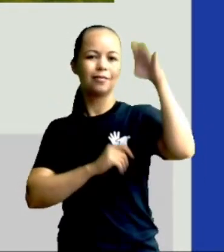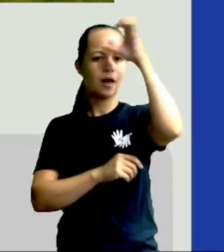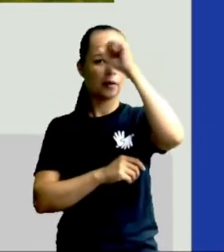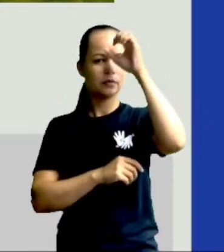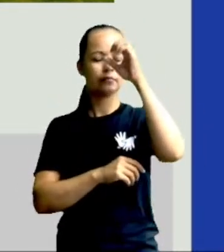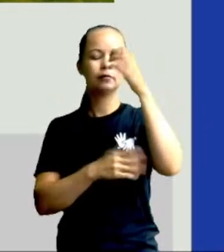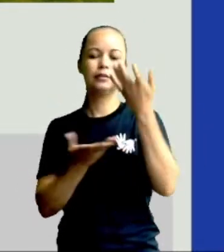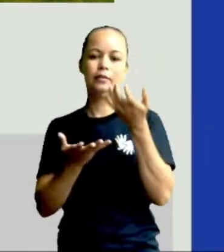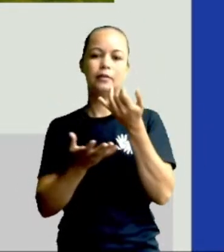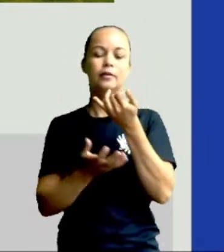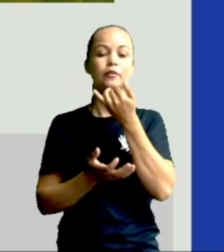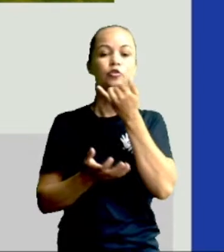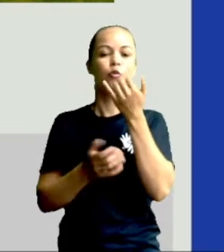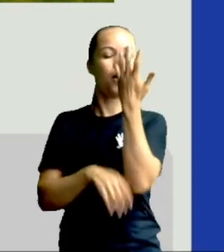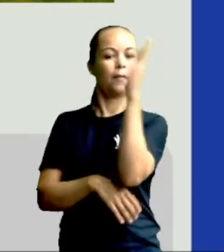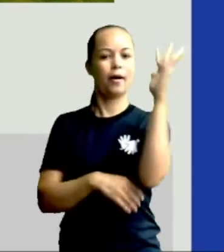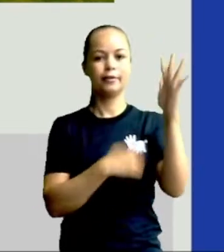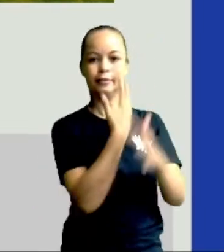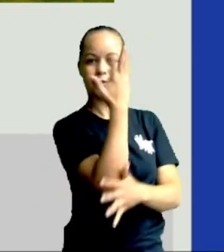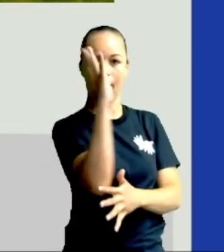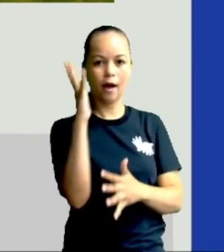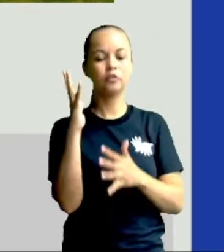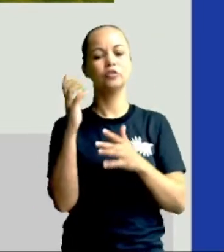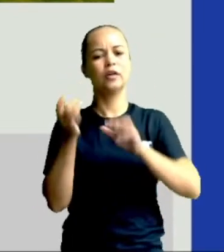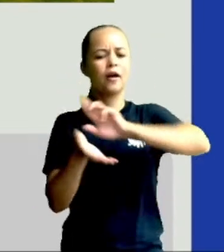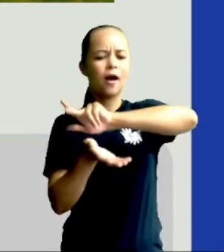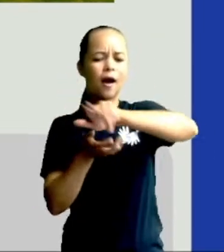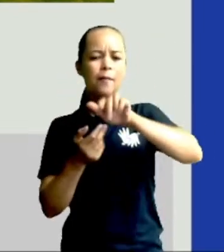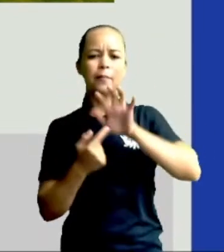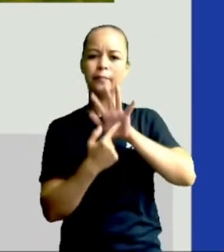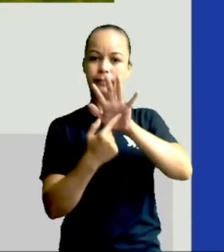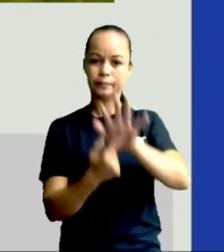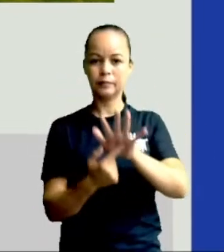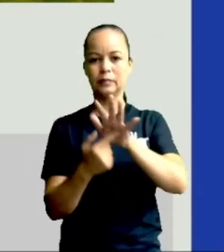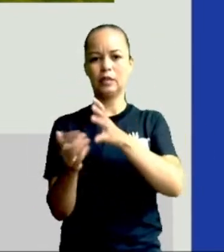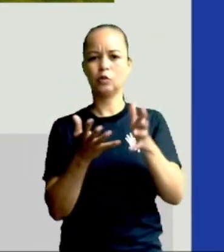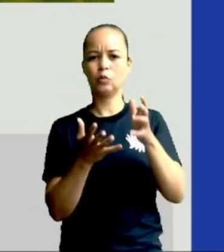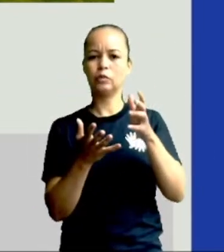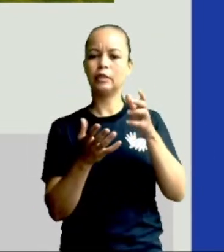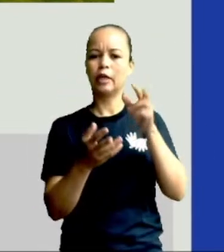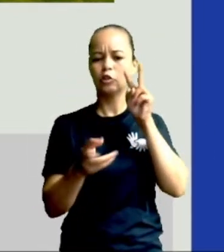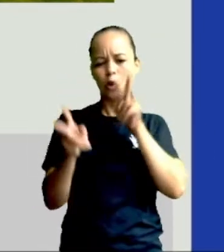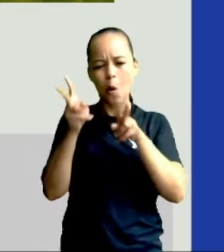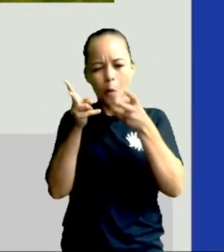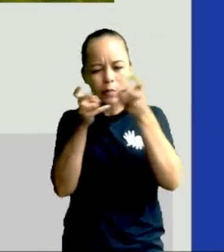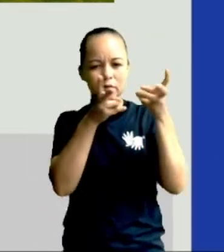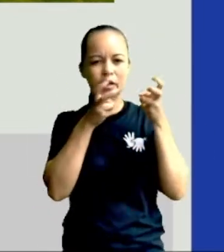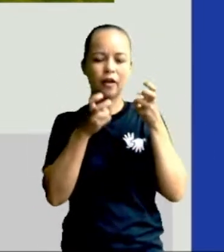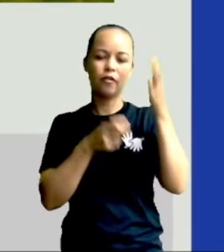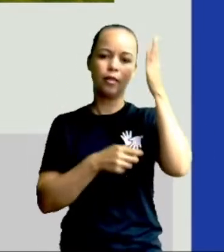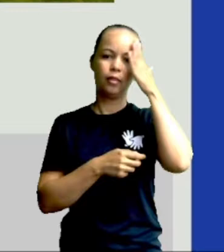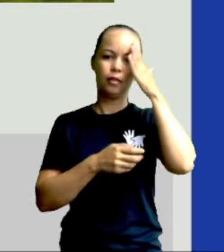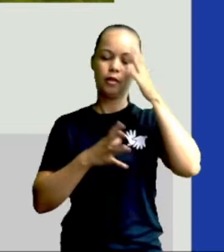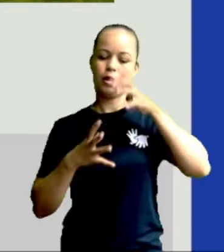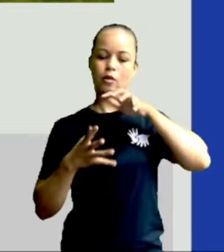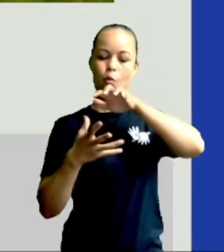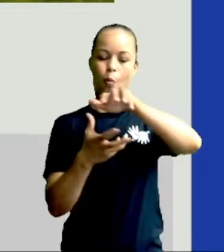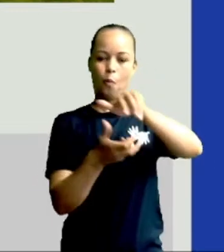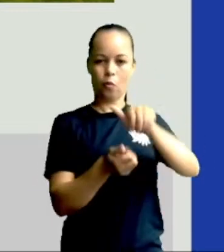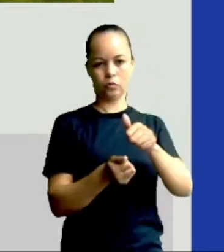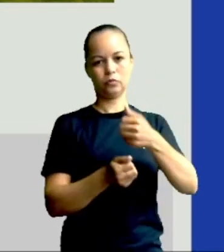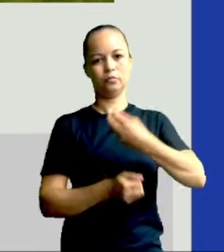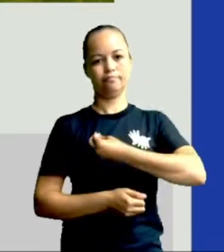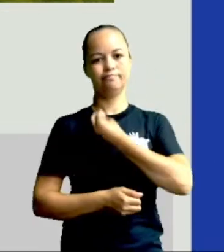de paisagem, que representa um dos aspectos mais notórios e necessários para a compreensão do mundo em